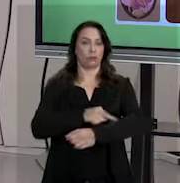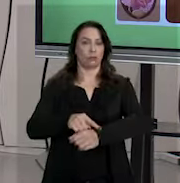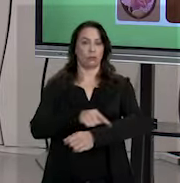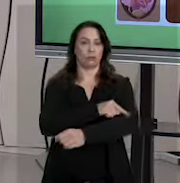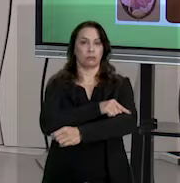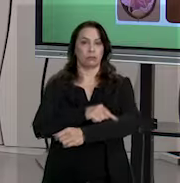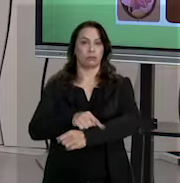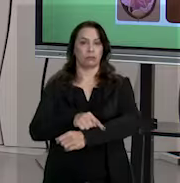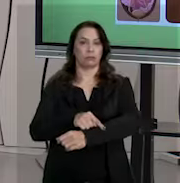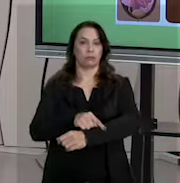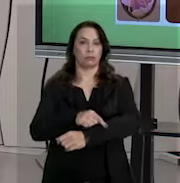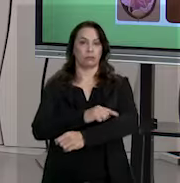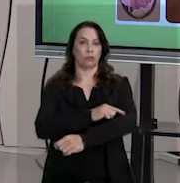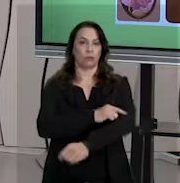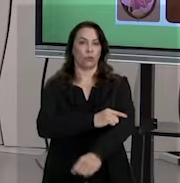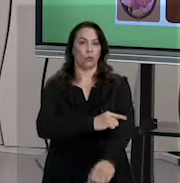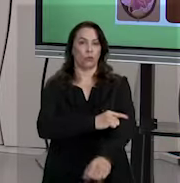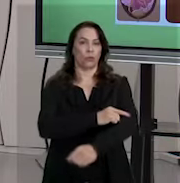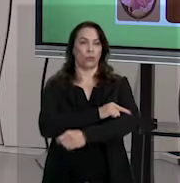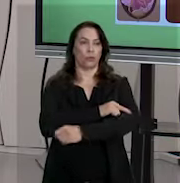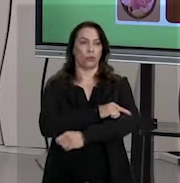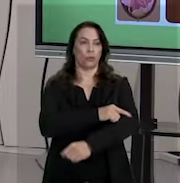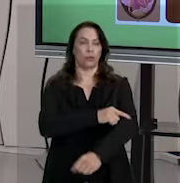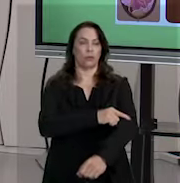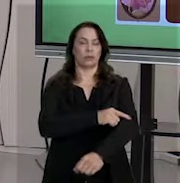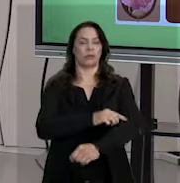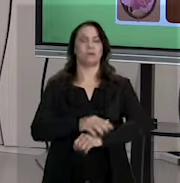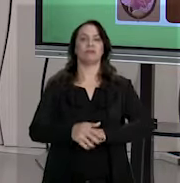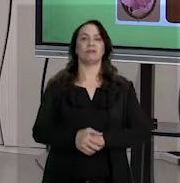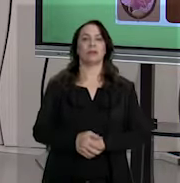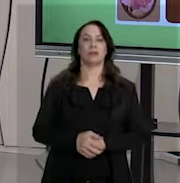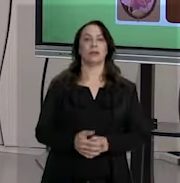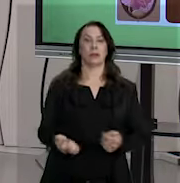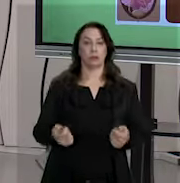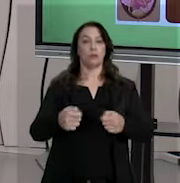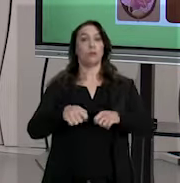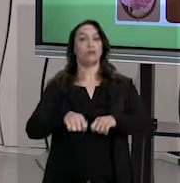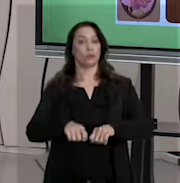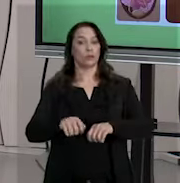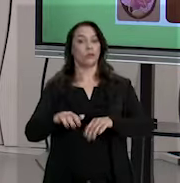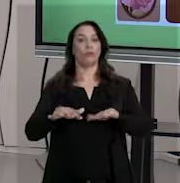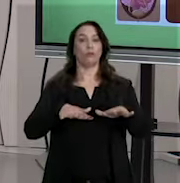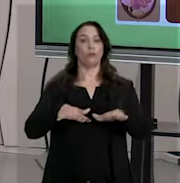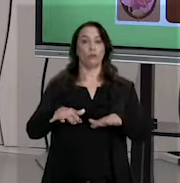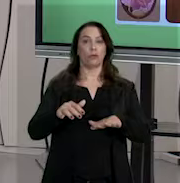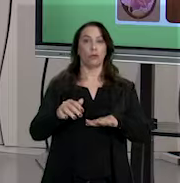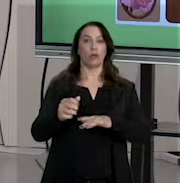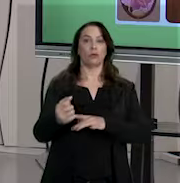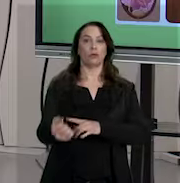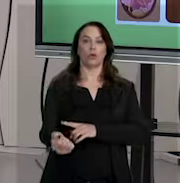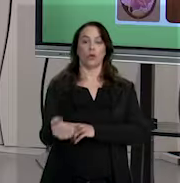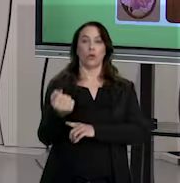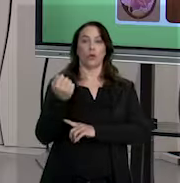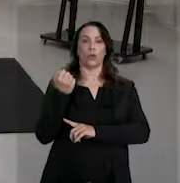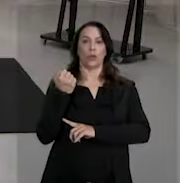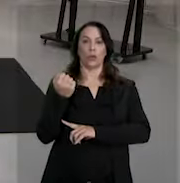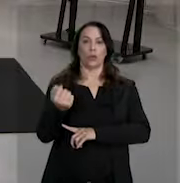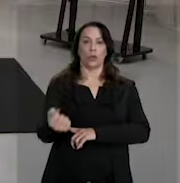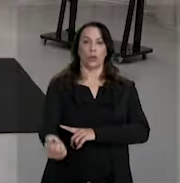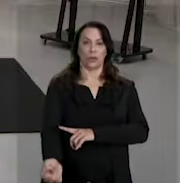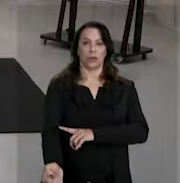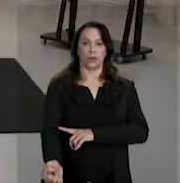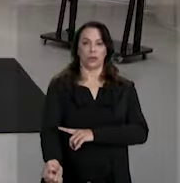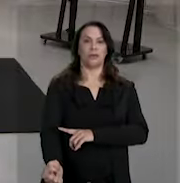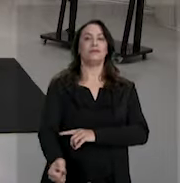cotovelos. Permitindo o movimento de extensão, de flexão. Isso, aqui.